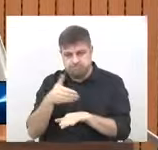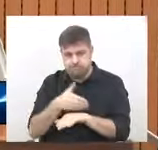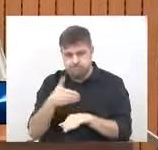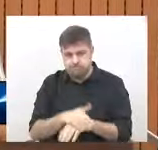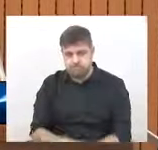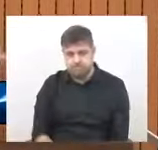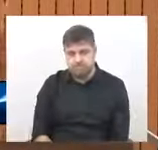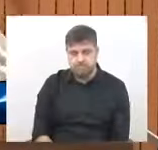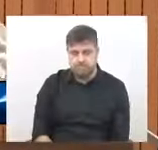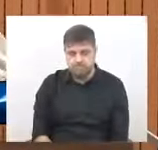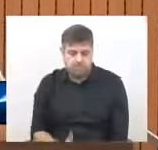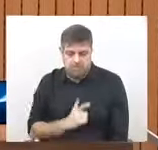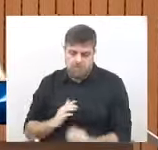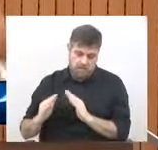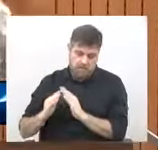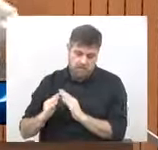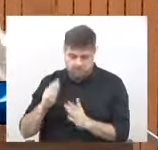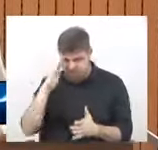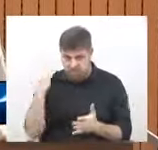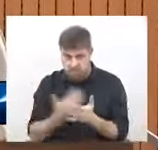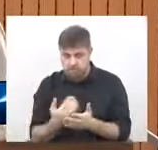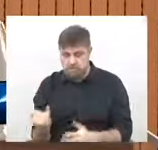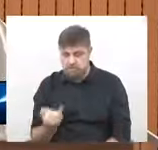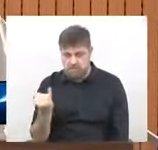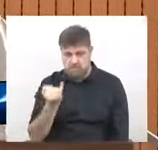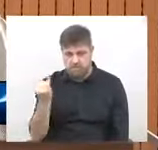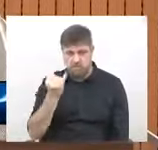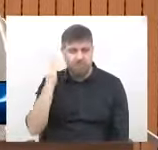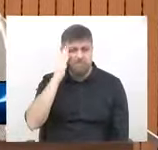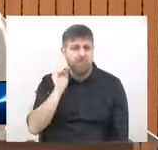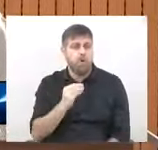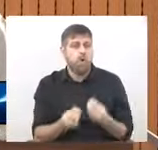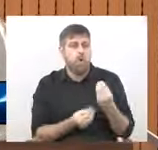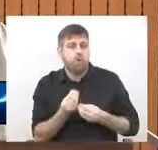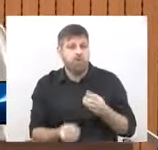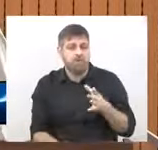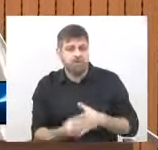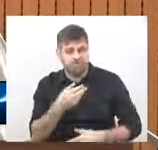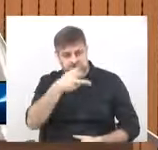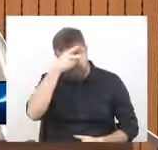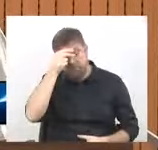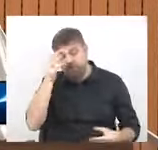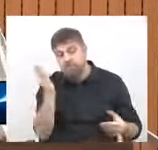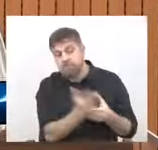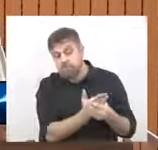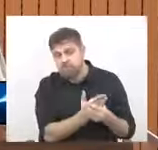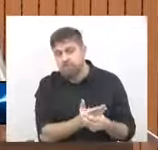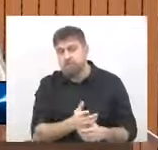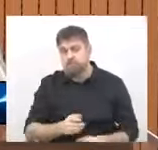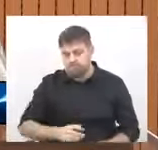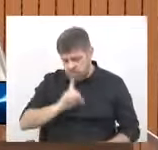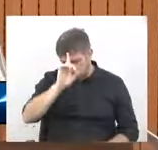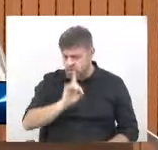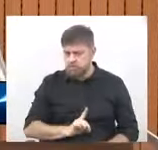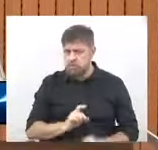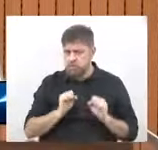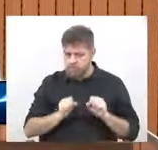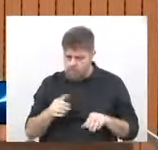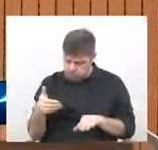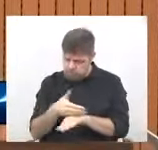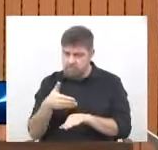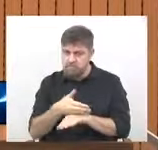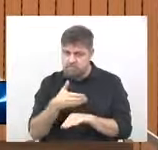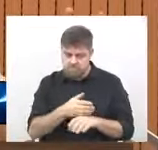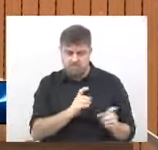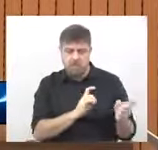que está em casa, que acredita que é importante o acompanhamento desse processo, tem o direito de